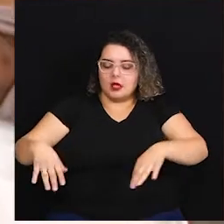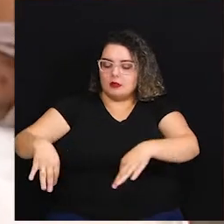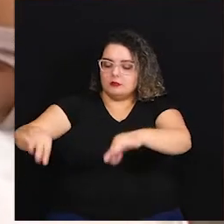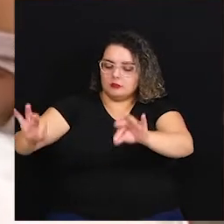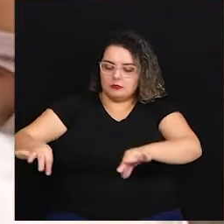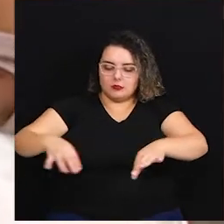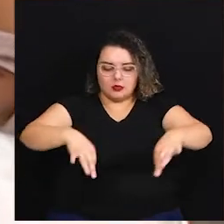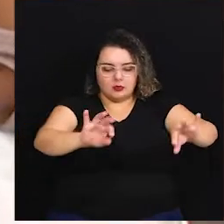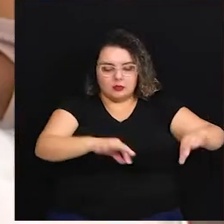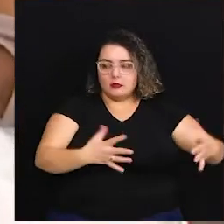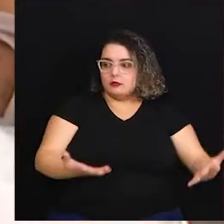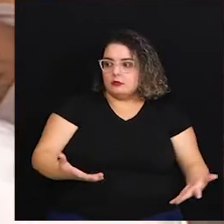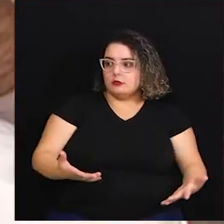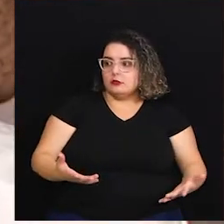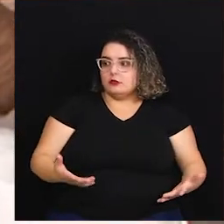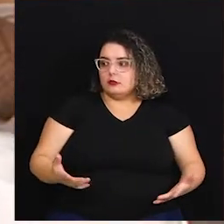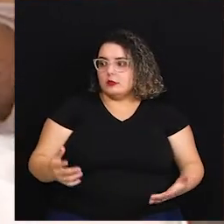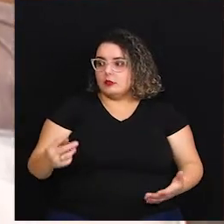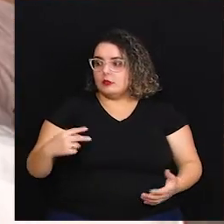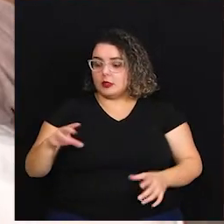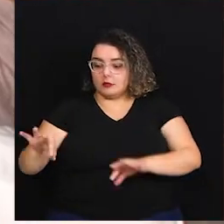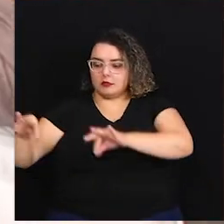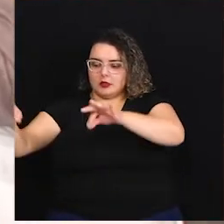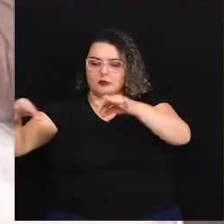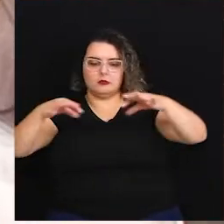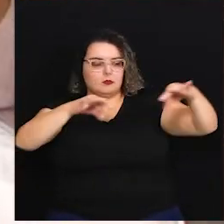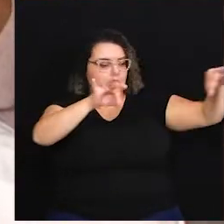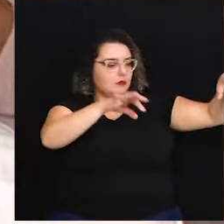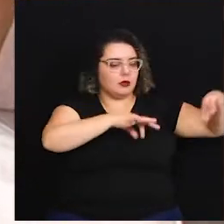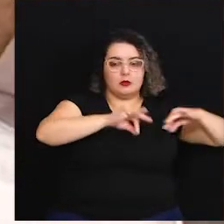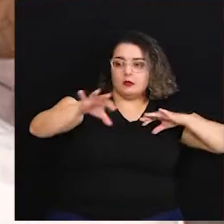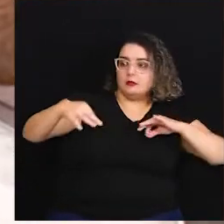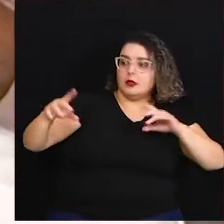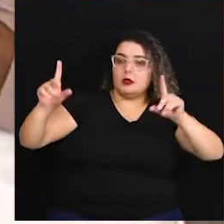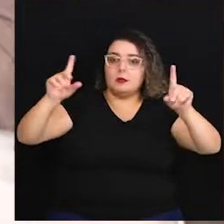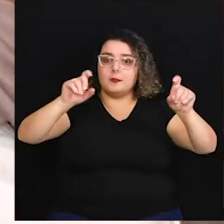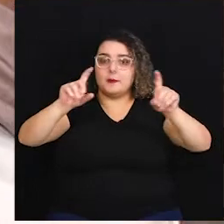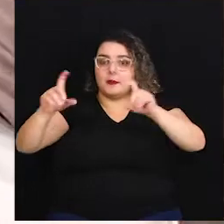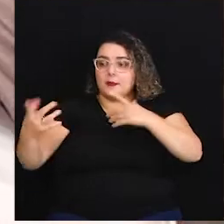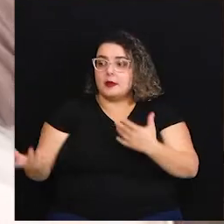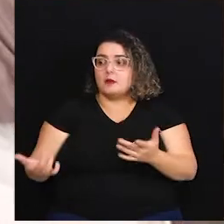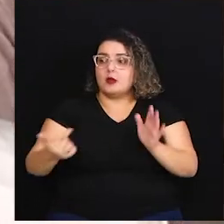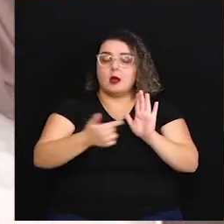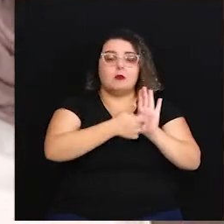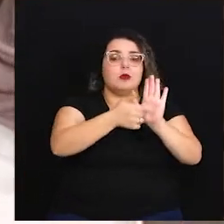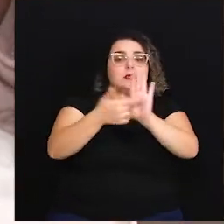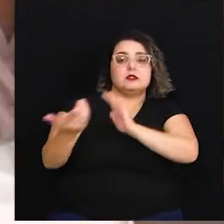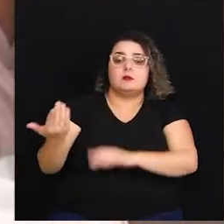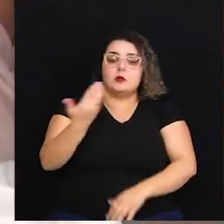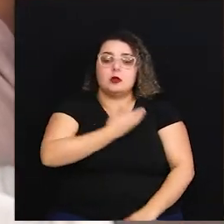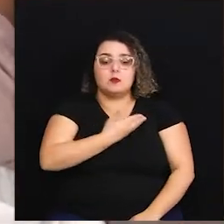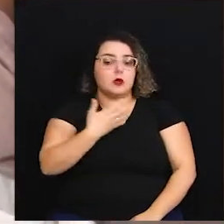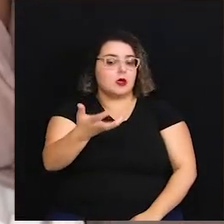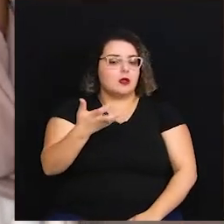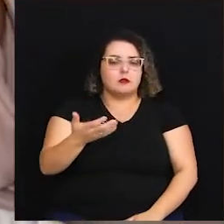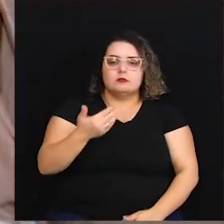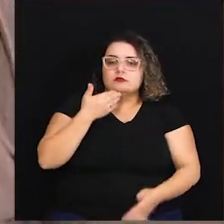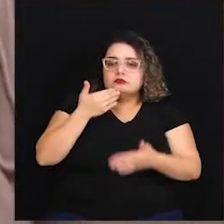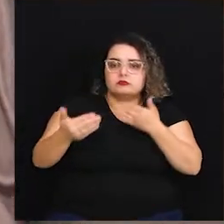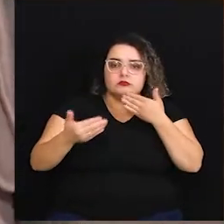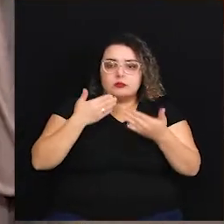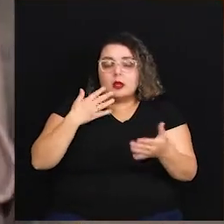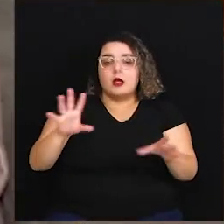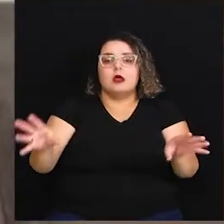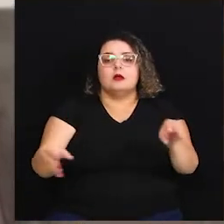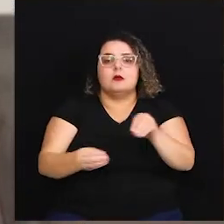o pessoal começou a chegar, aí um pegava 2, o outro 3, o outro pegava para não sei quem, tirava foto, mostrava para um amigo, o amigo